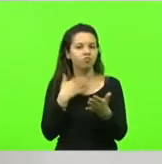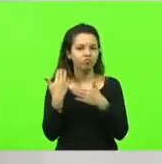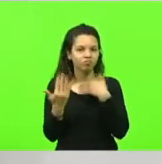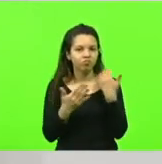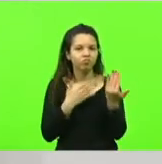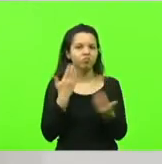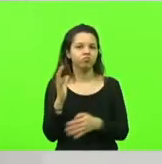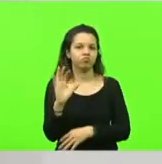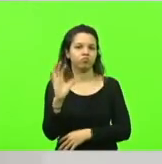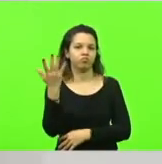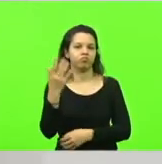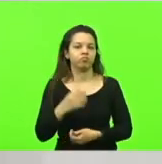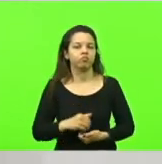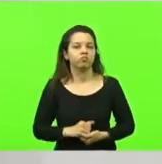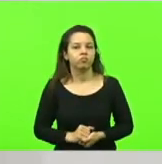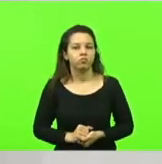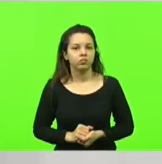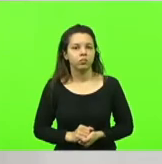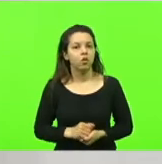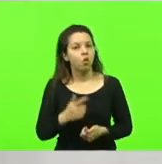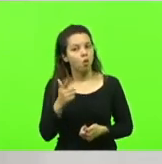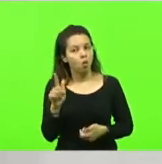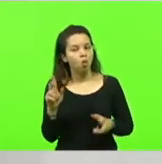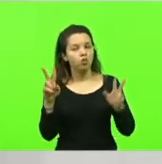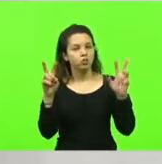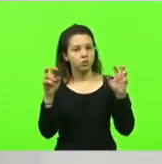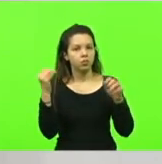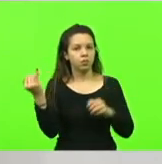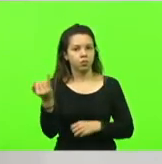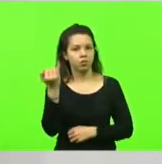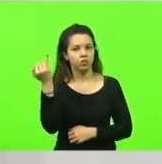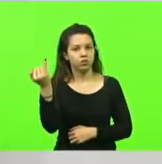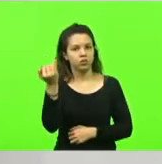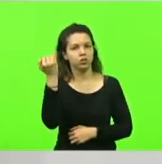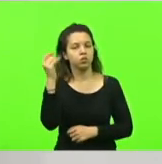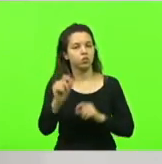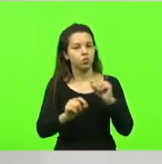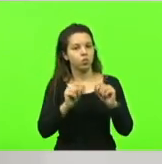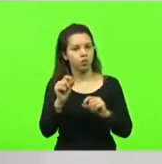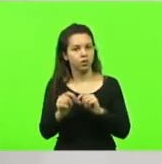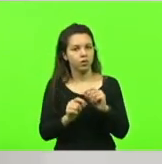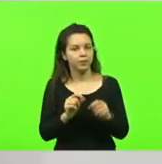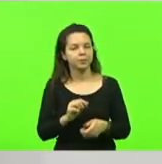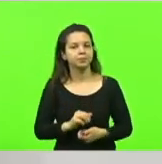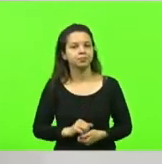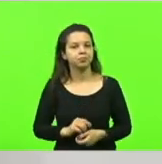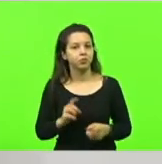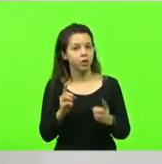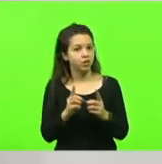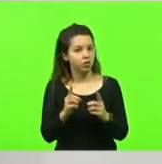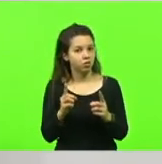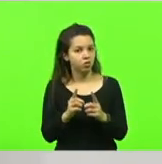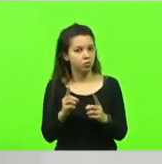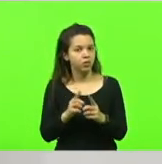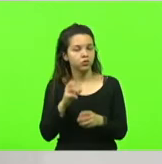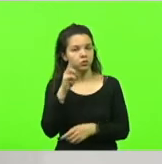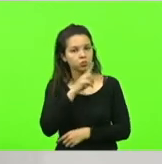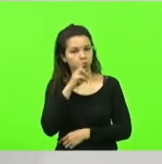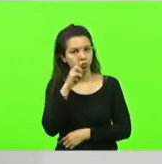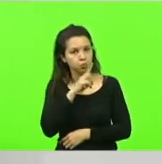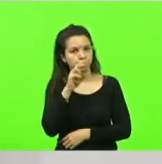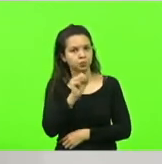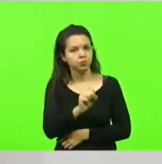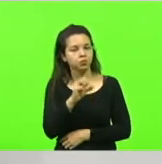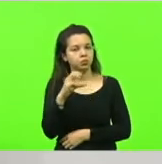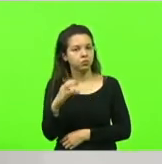Outro tema importante, senhores e senhoras deputados, é a situação do Serviço de Atendimento Móvel de Urgência em Santa Catarina,